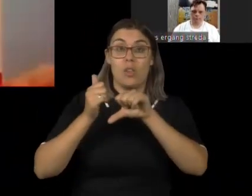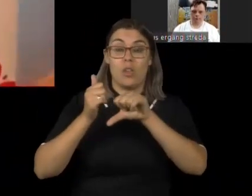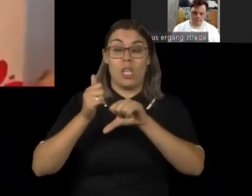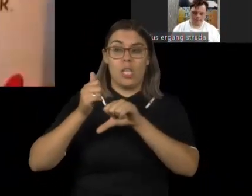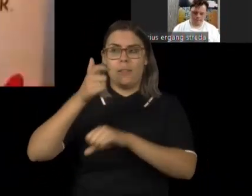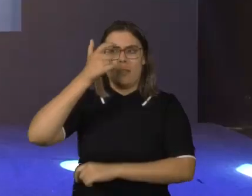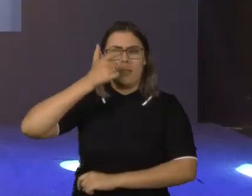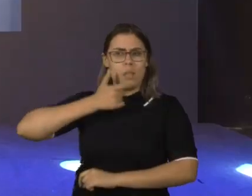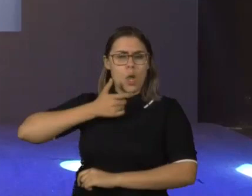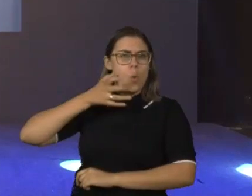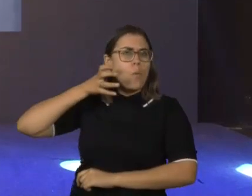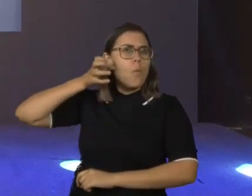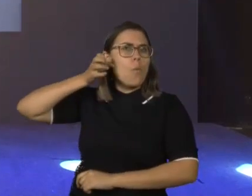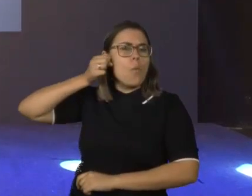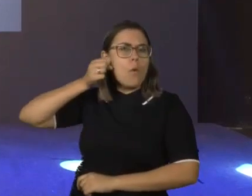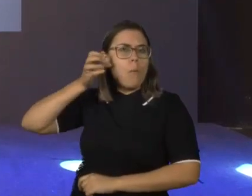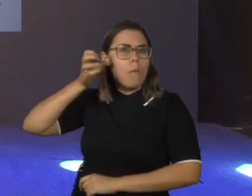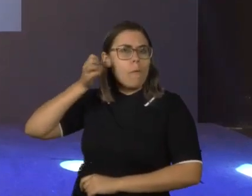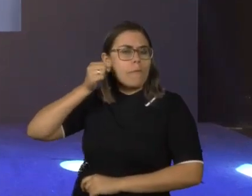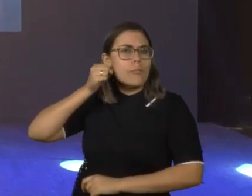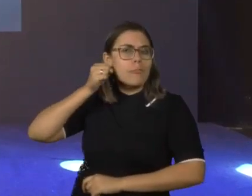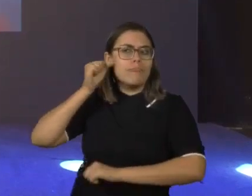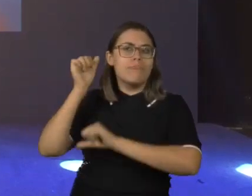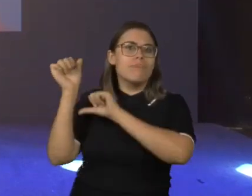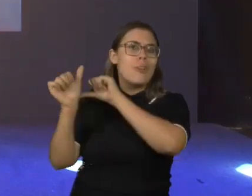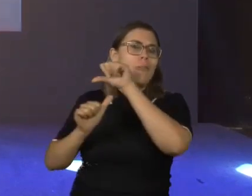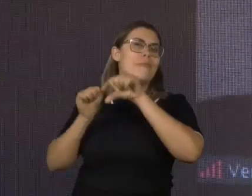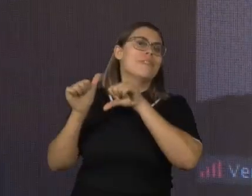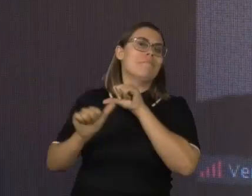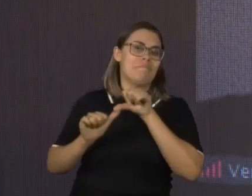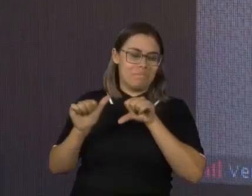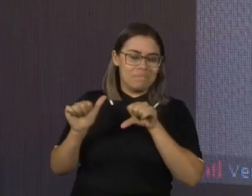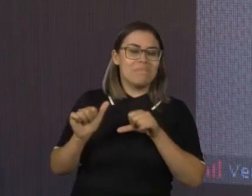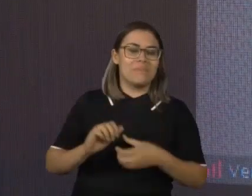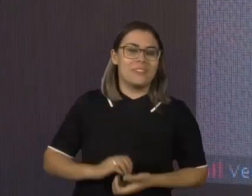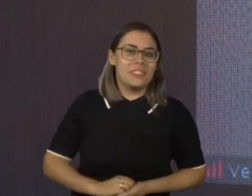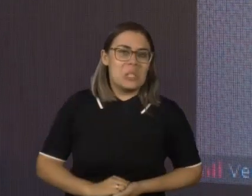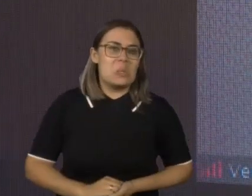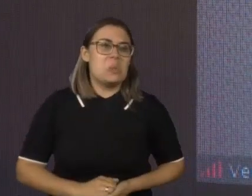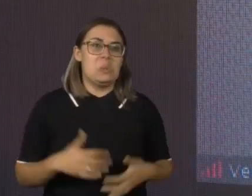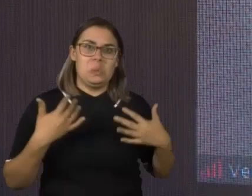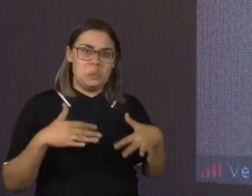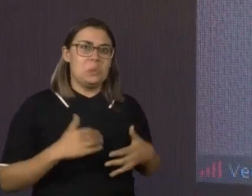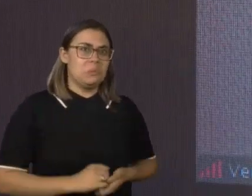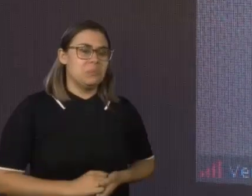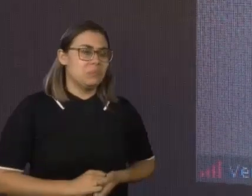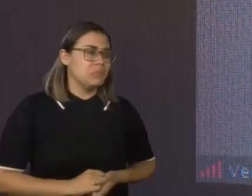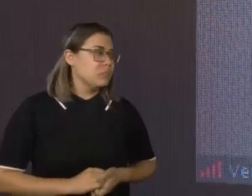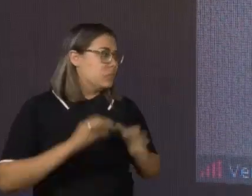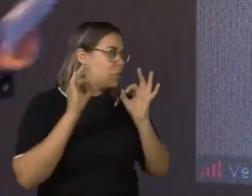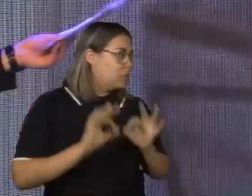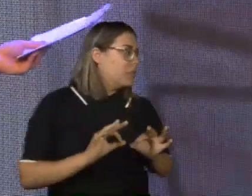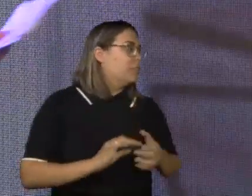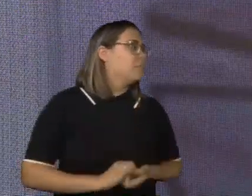mudar a minha forma de conversar com vocês, eu também vou mudar a minha forma de ouvir vocês. Estou certo ou errado? Está